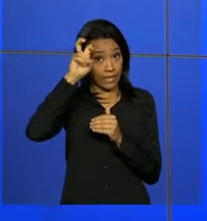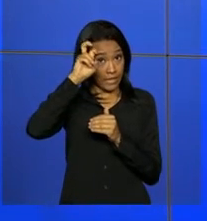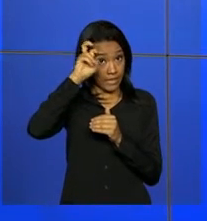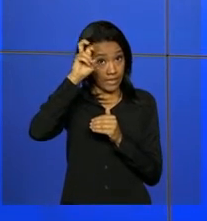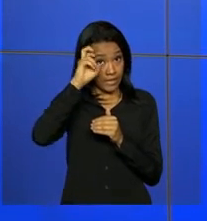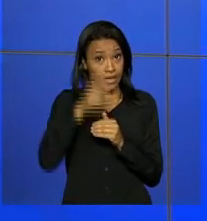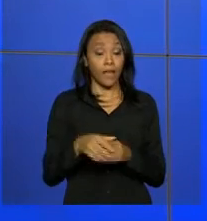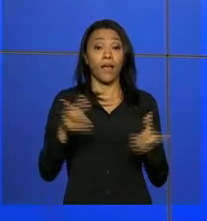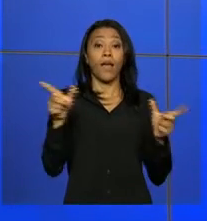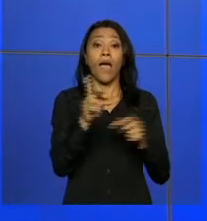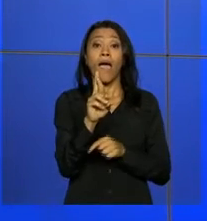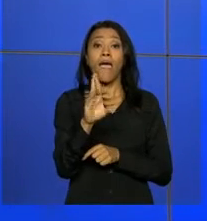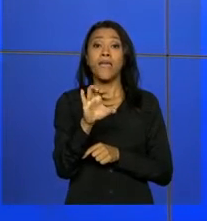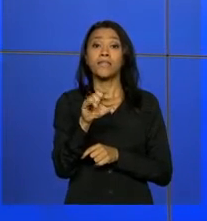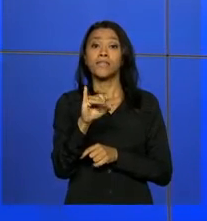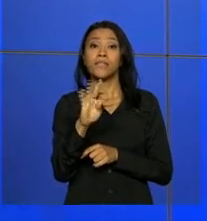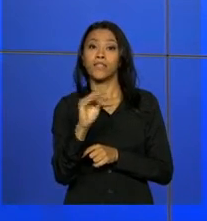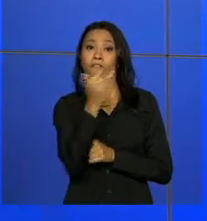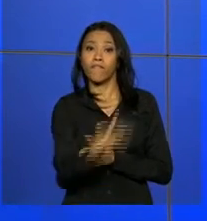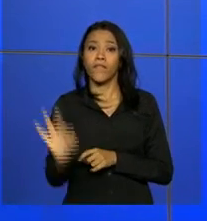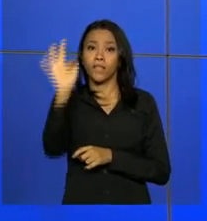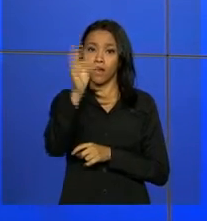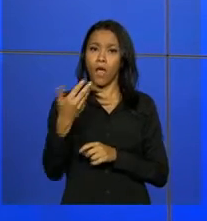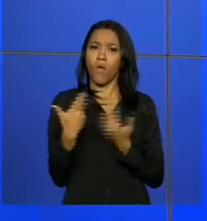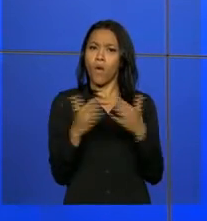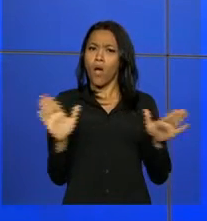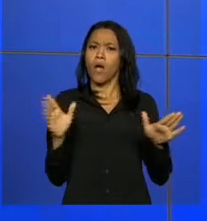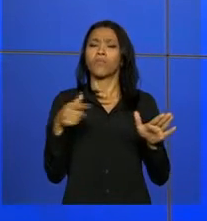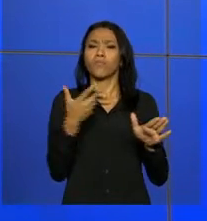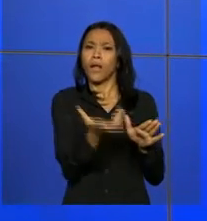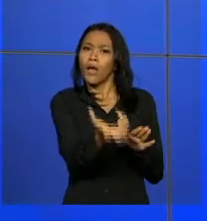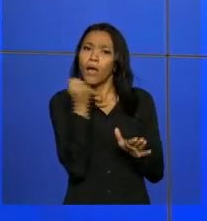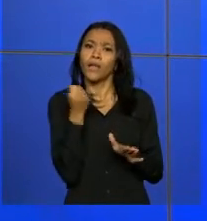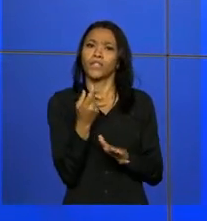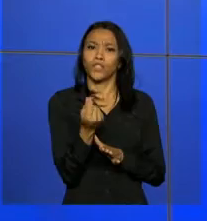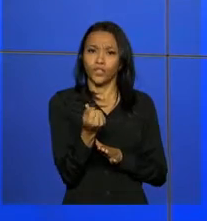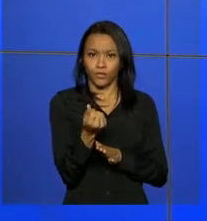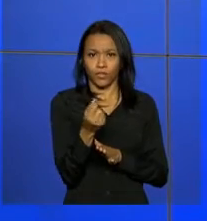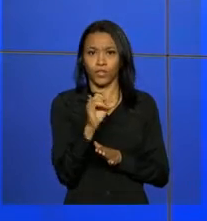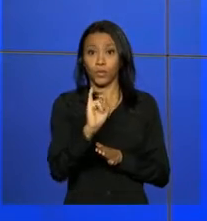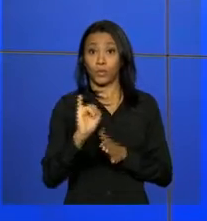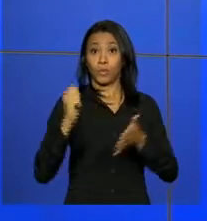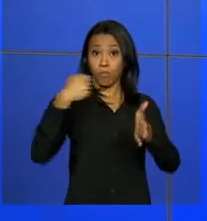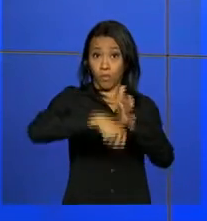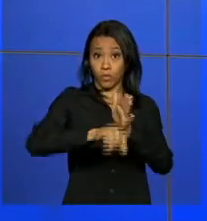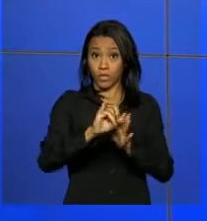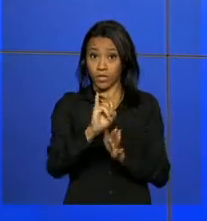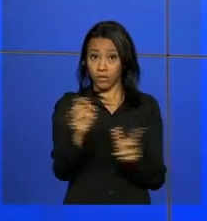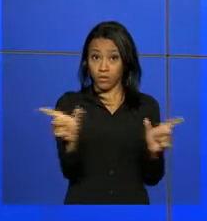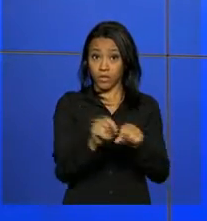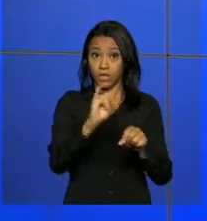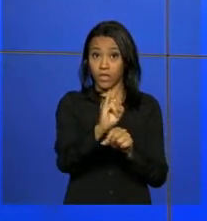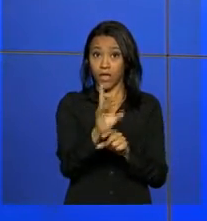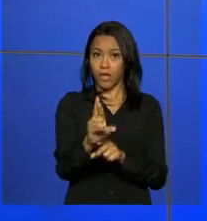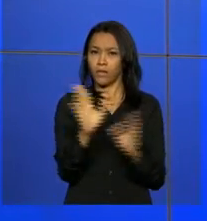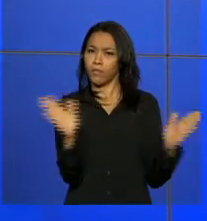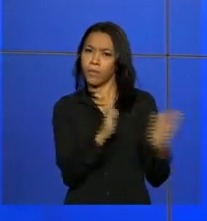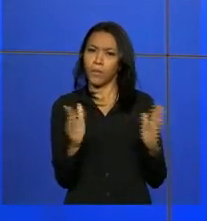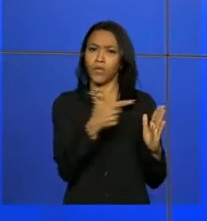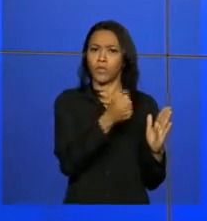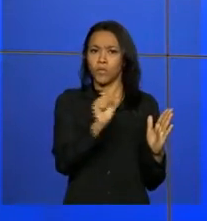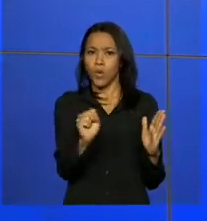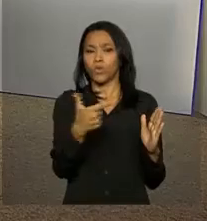Federal abre a consulta para a pesquisa de restituições residuais do Imposto de Renda, referentes aos anos de 2008 a